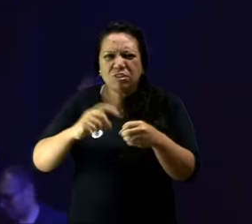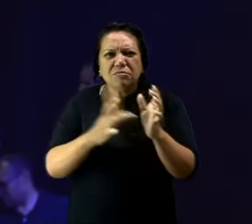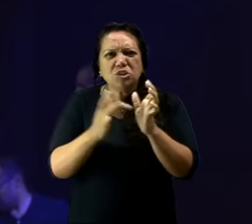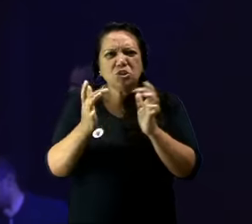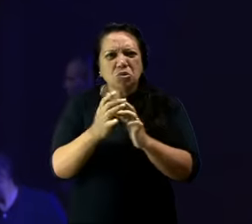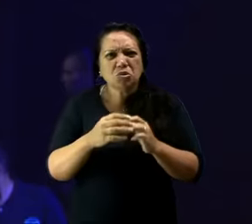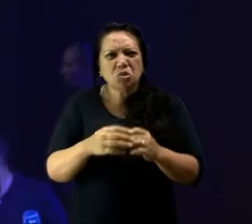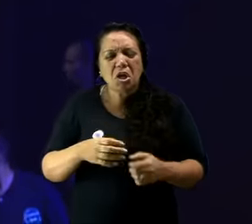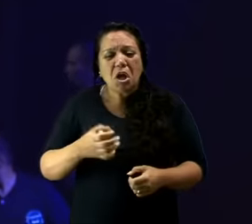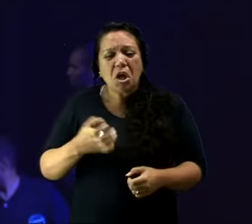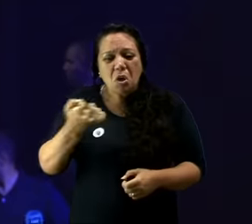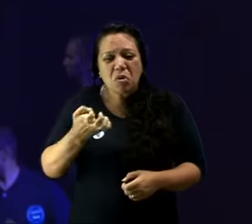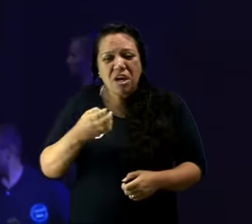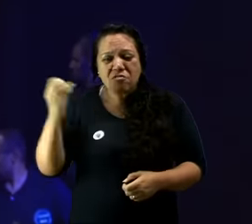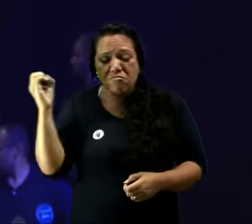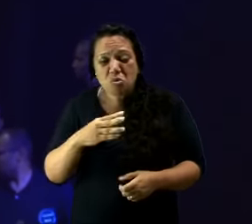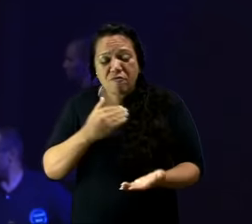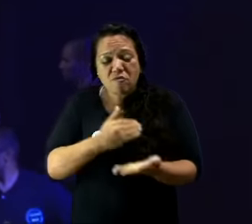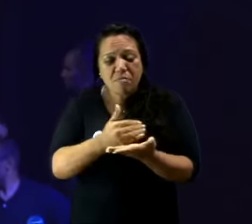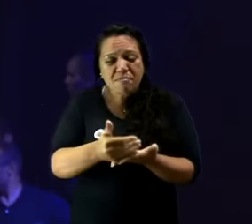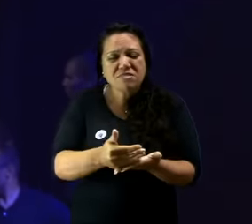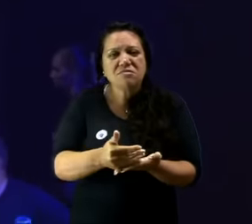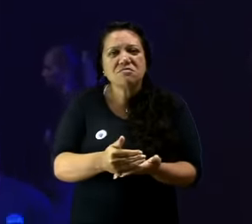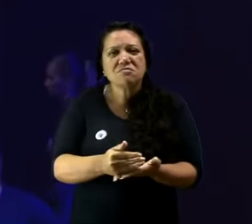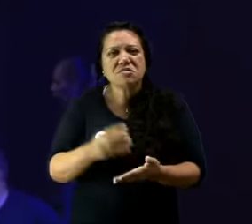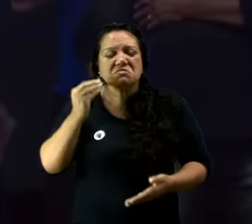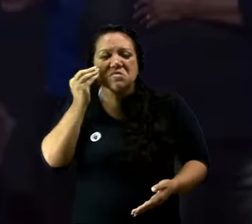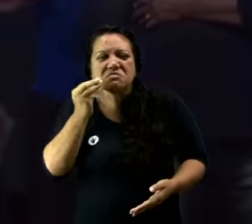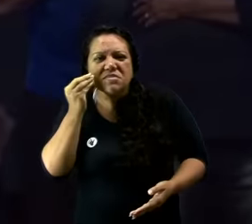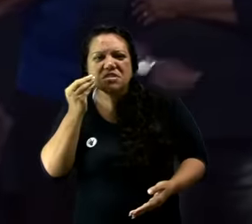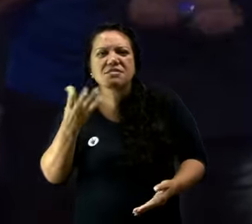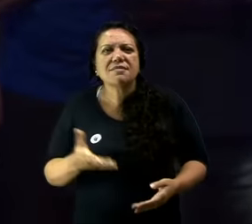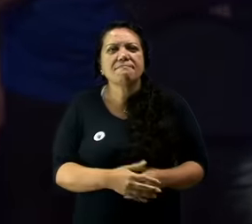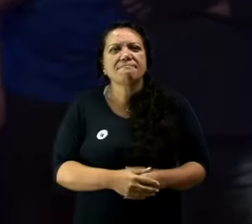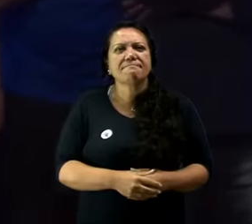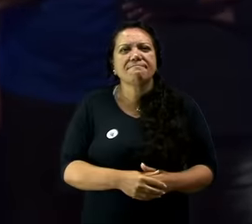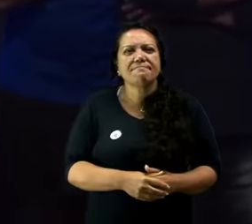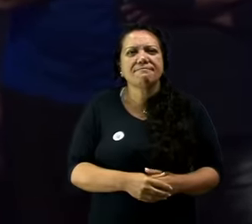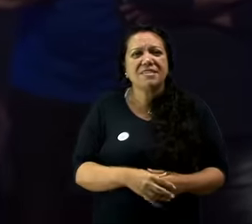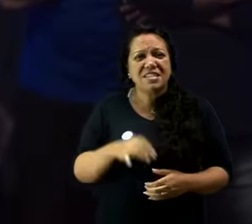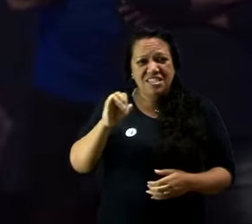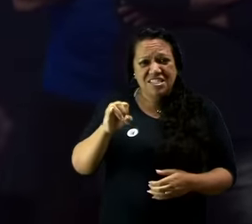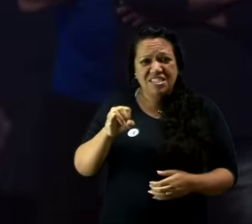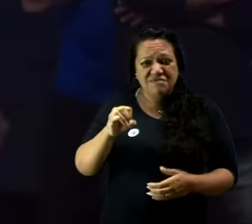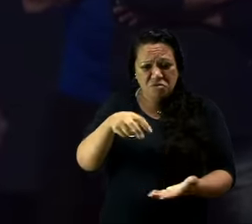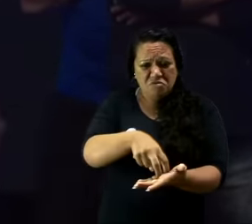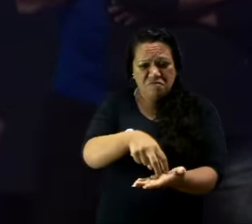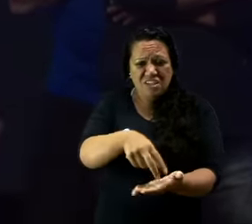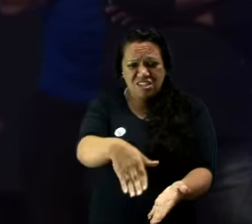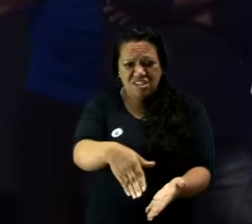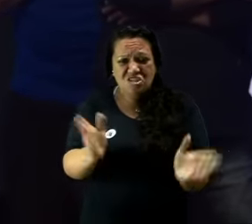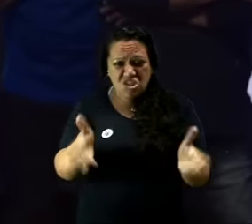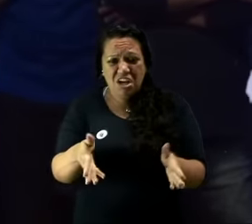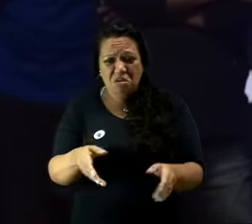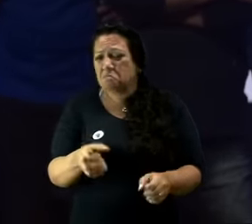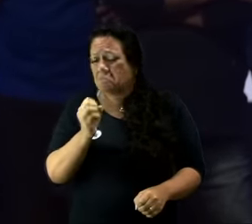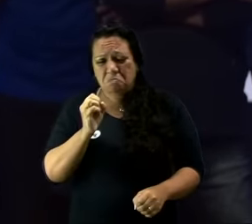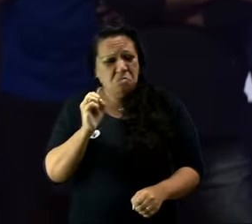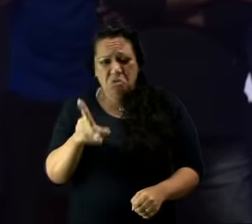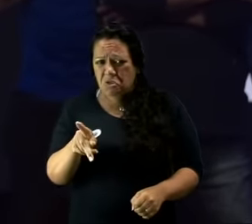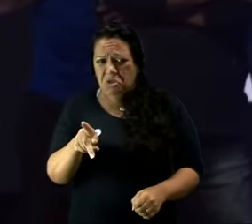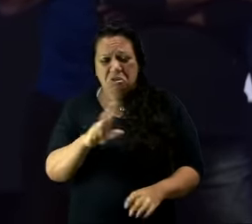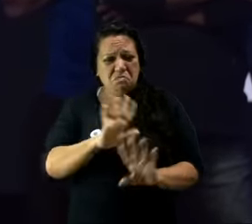hoje recomeçar, eu quero experimentar um novo começo. Você está aqui. Se você já estiver aqui na frente, já fica. Pode ficar aí, nem precisa